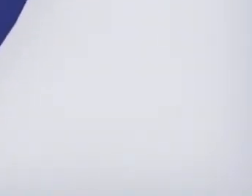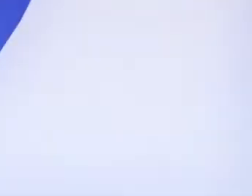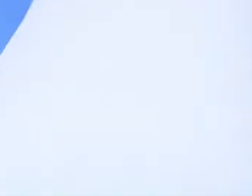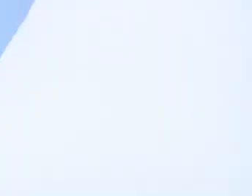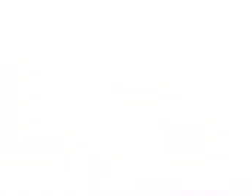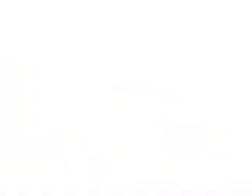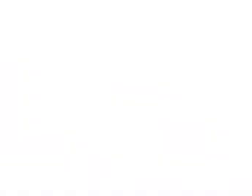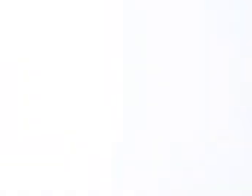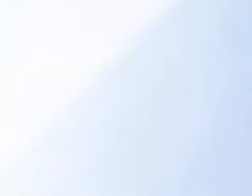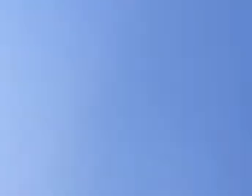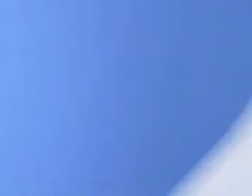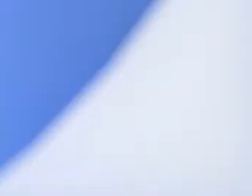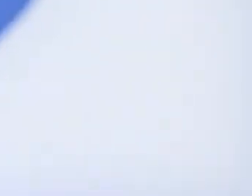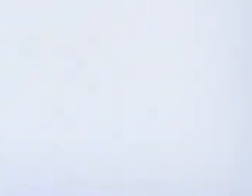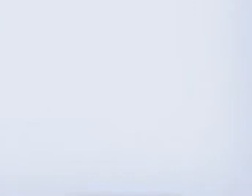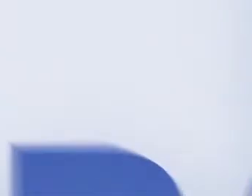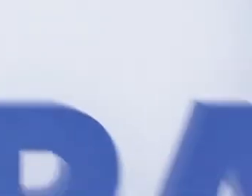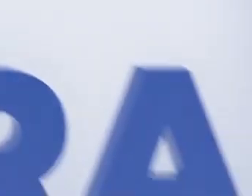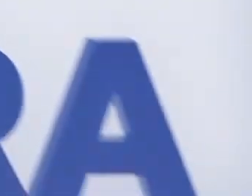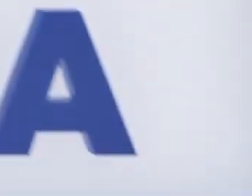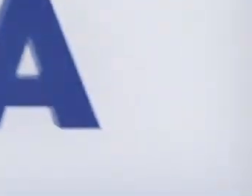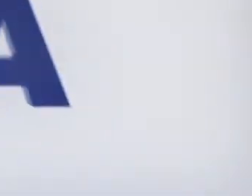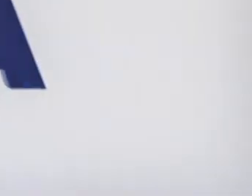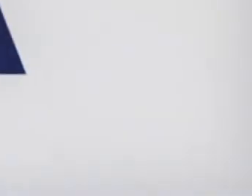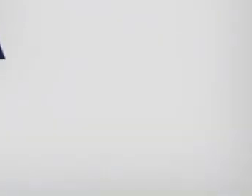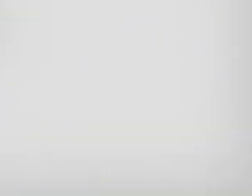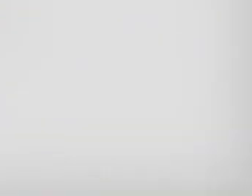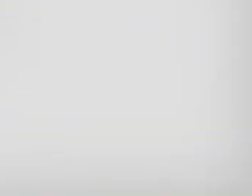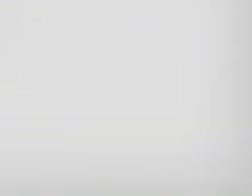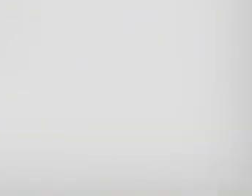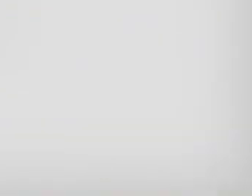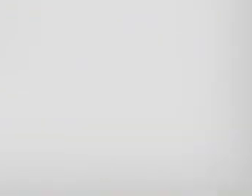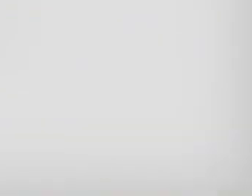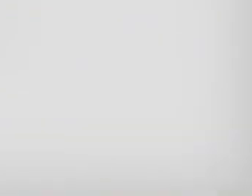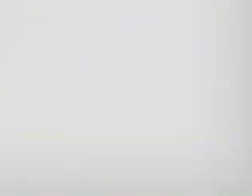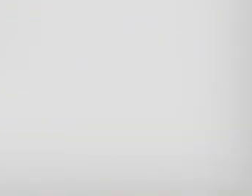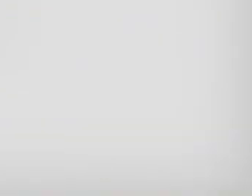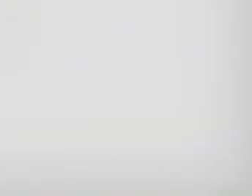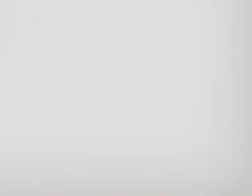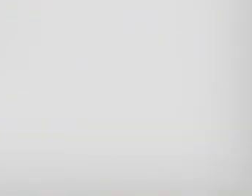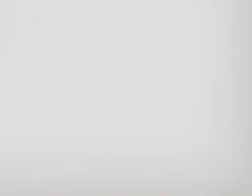TV Câmara Campinas.